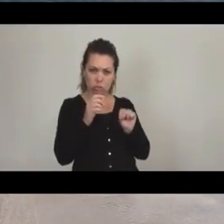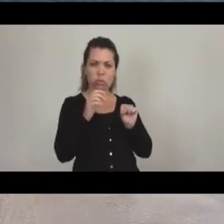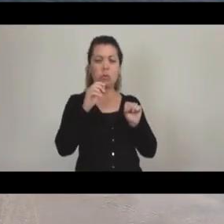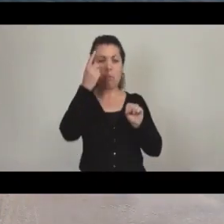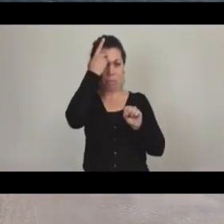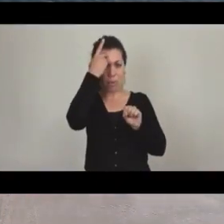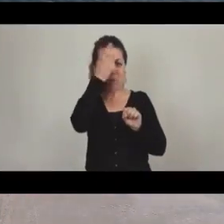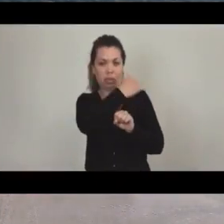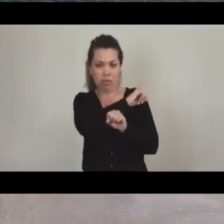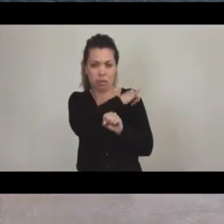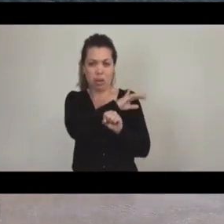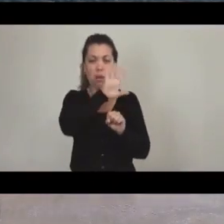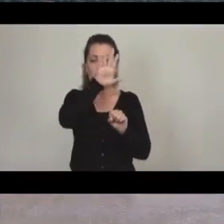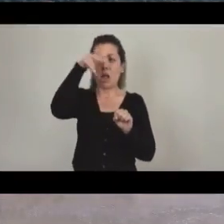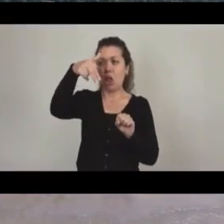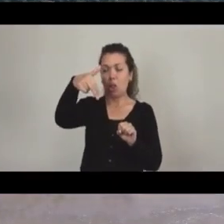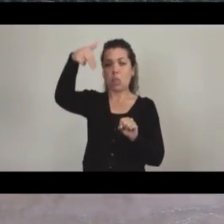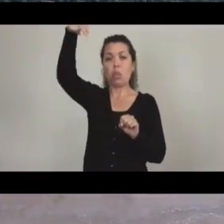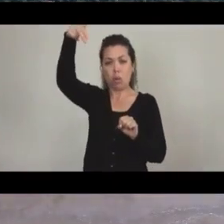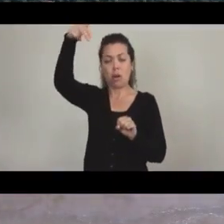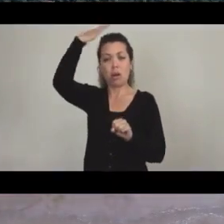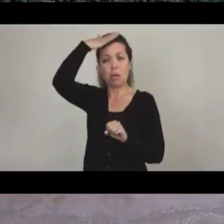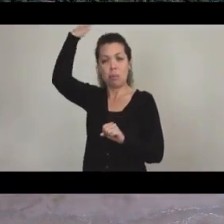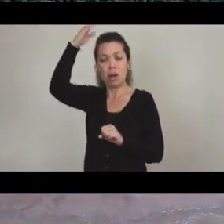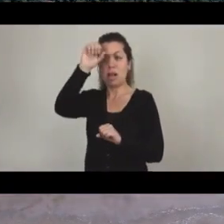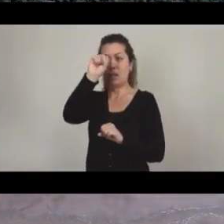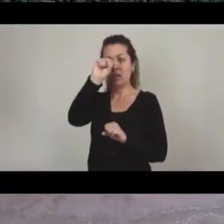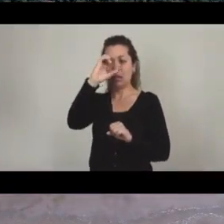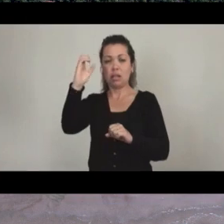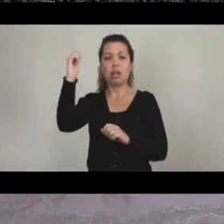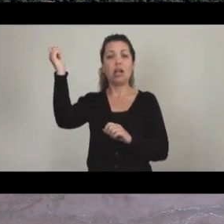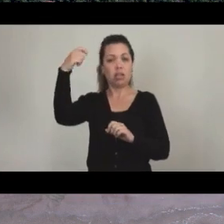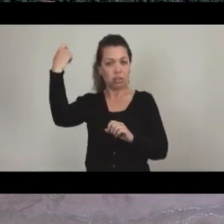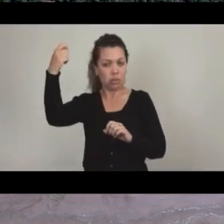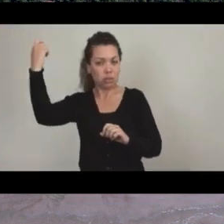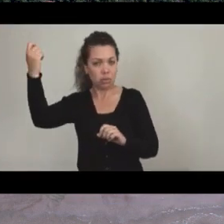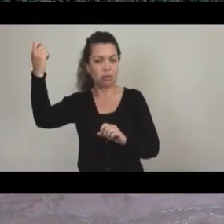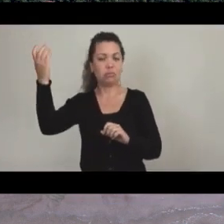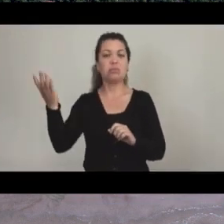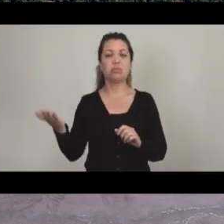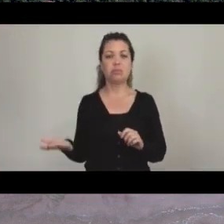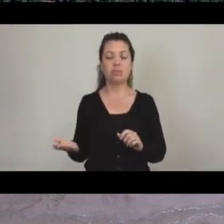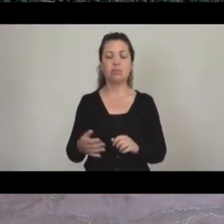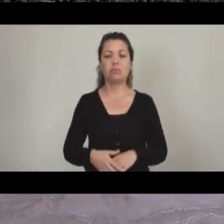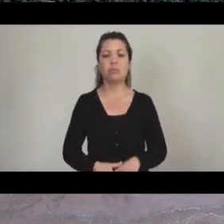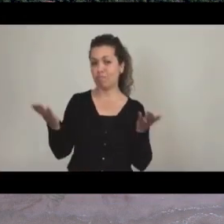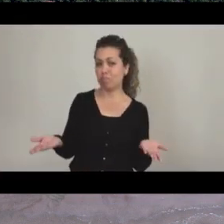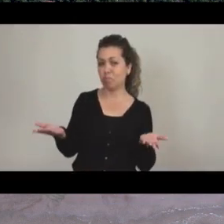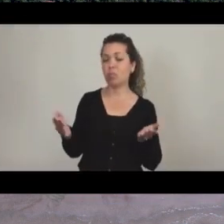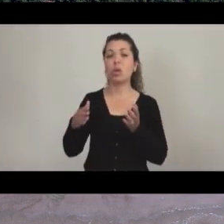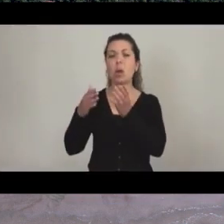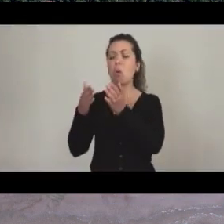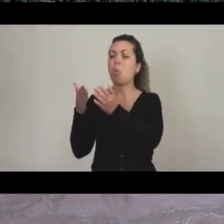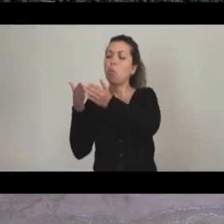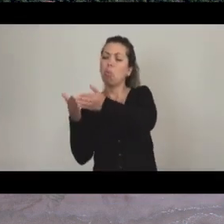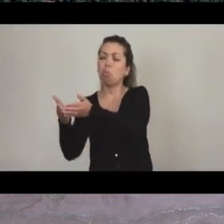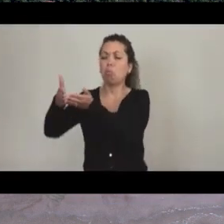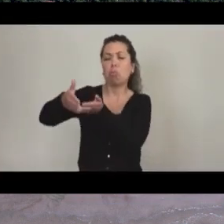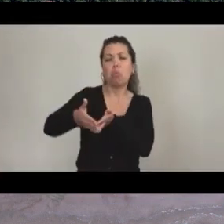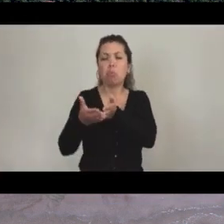peso original. O Bom Jesus de Iguape entrou na igreja matriz em 2 de novembro de